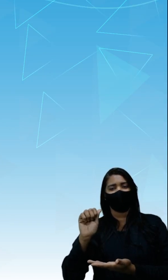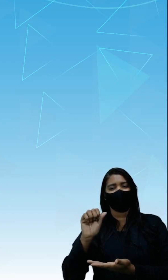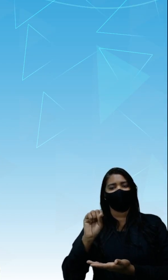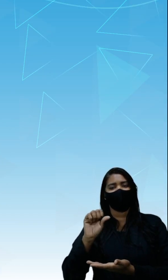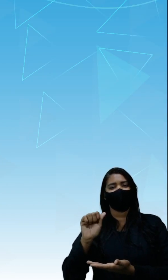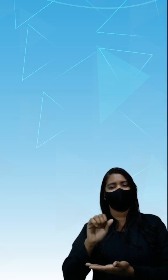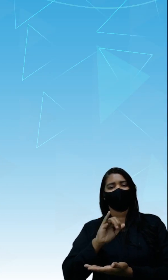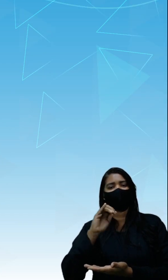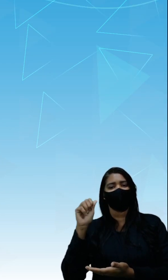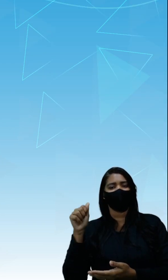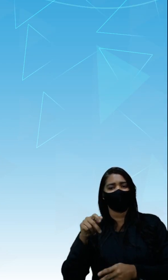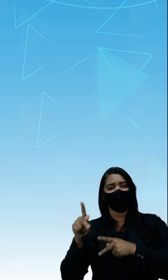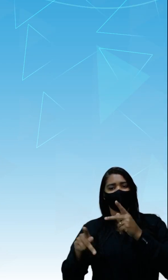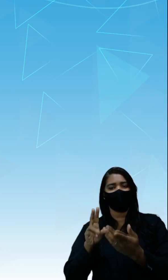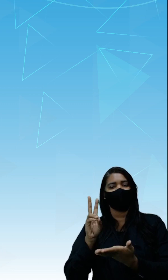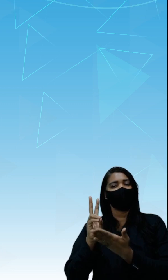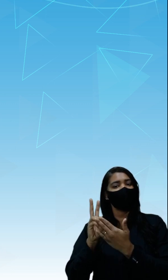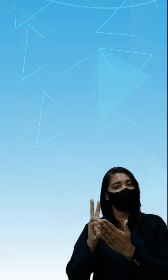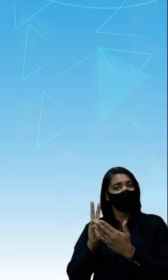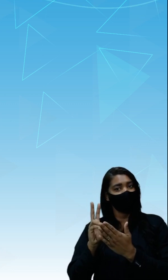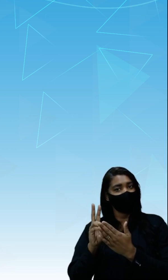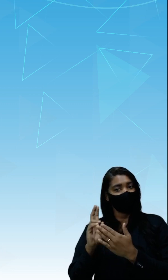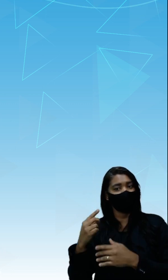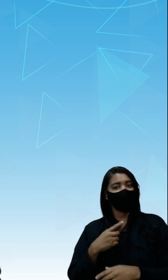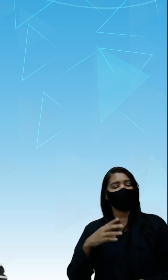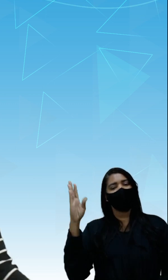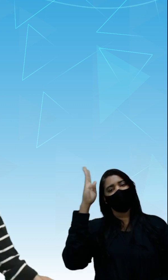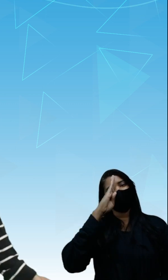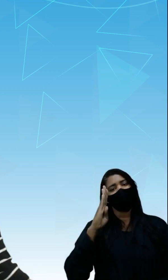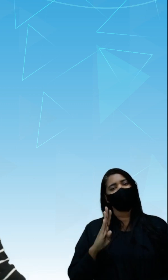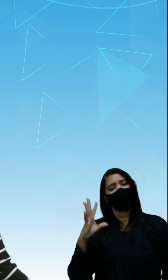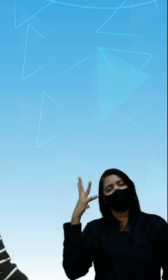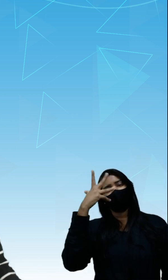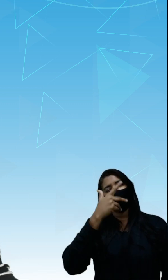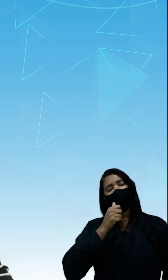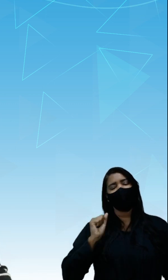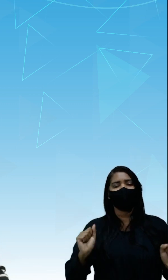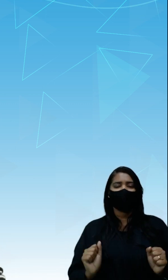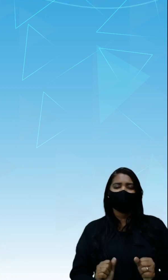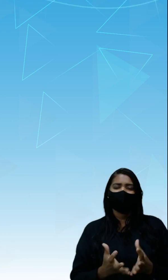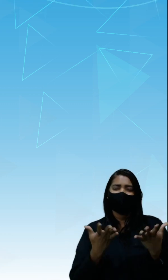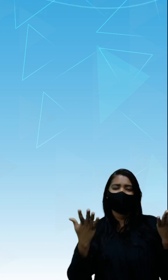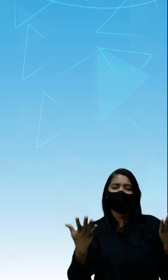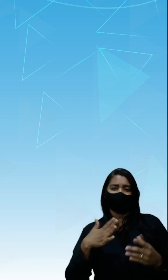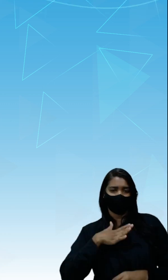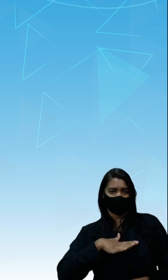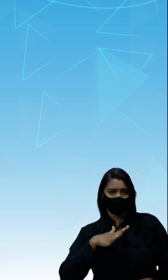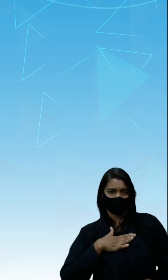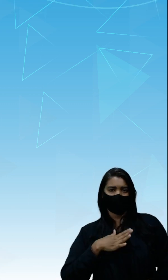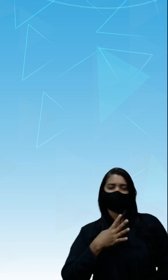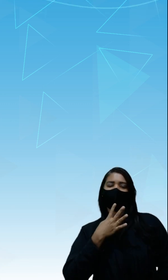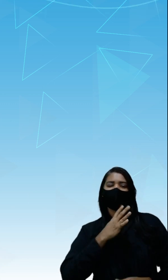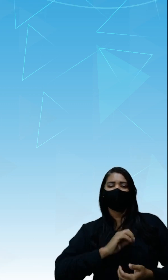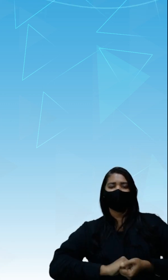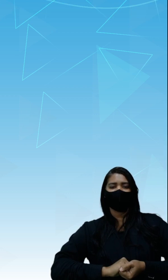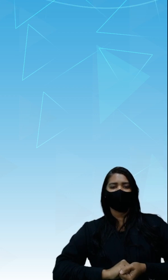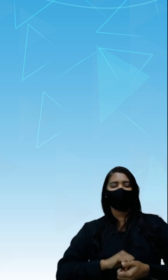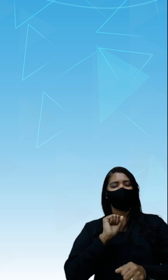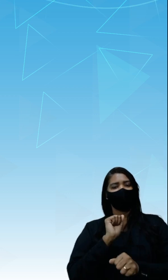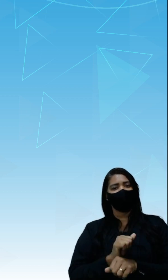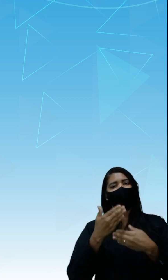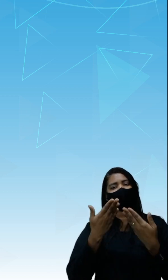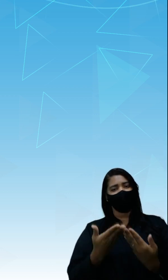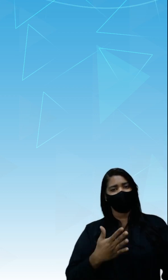desses povos indígenas, do nosso Brasil lindo, maravilhoso. Gostaram de conhecer? Espero que vocês